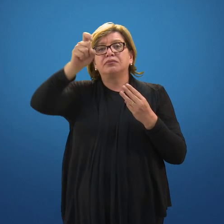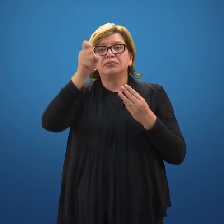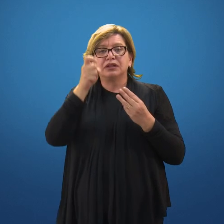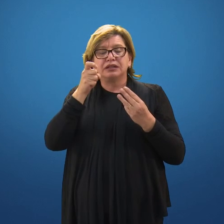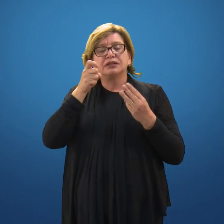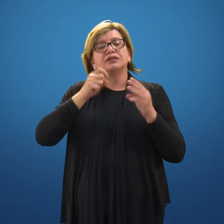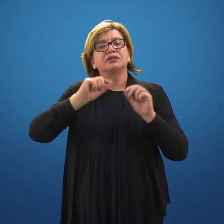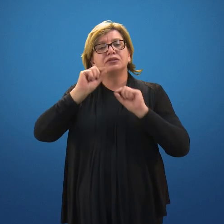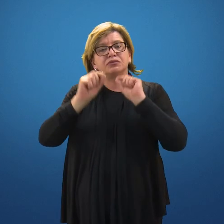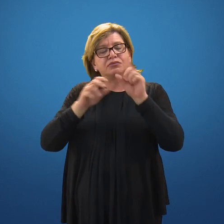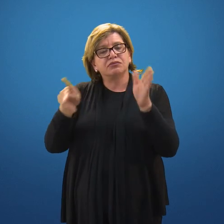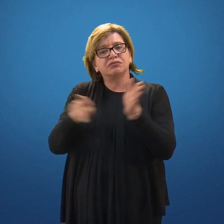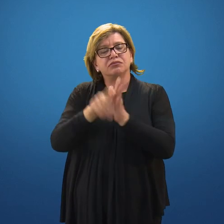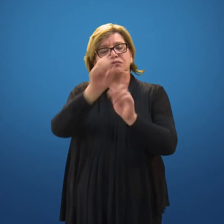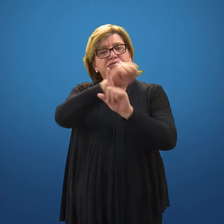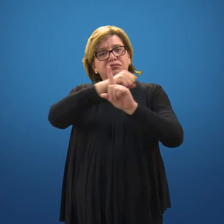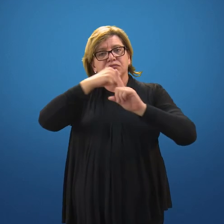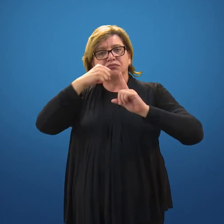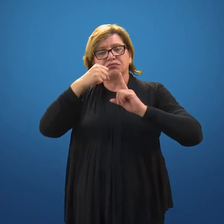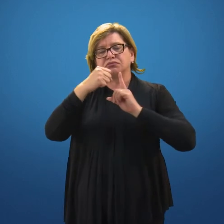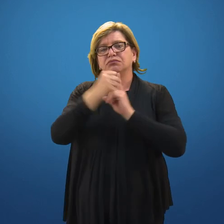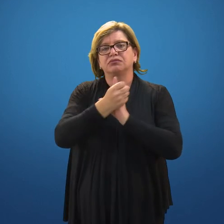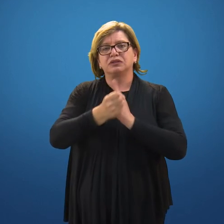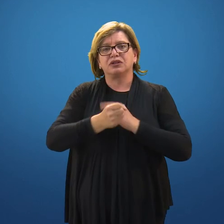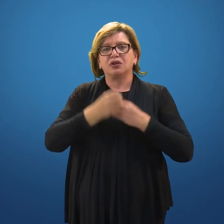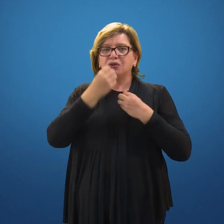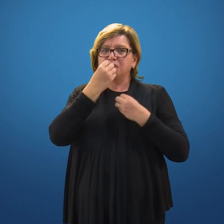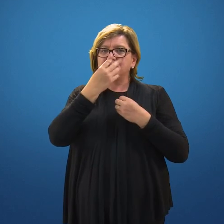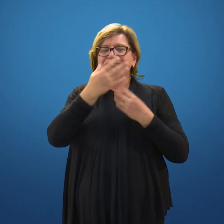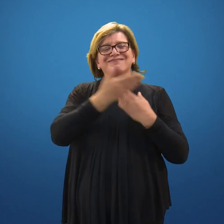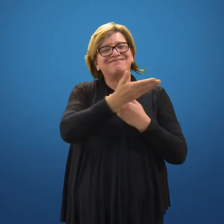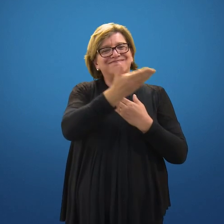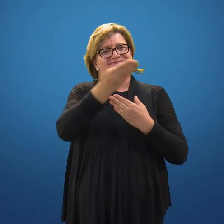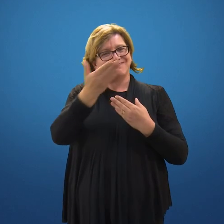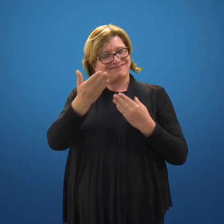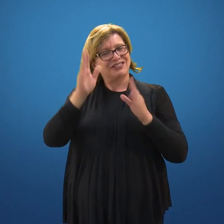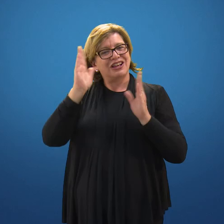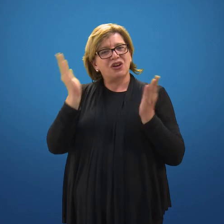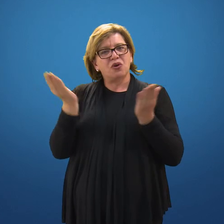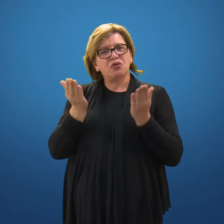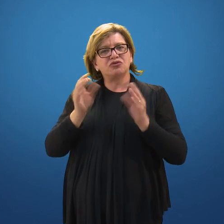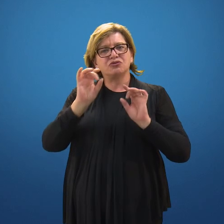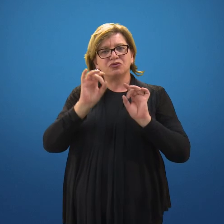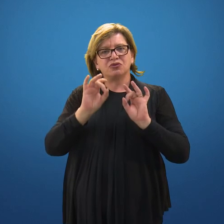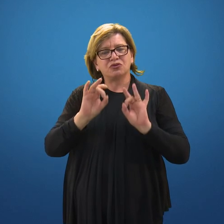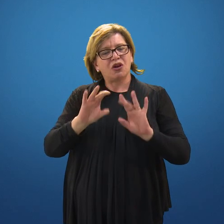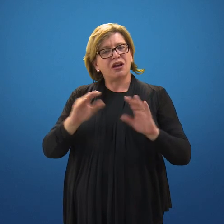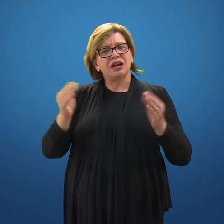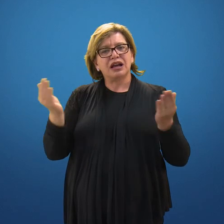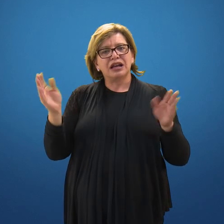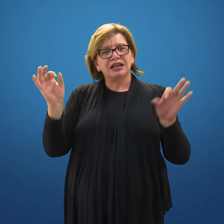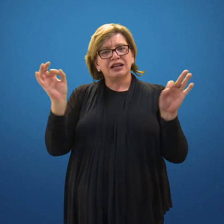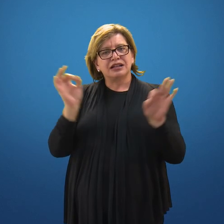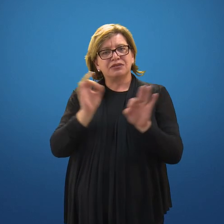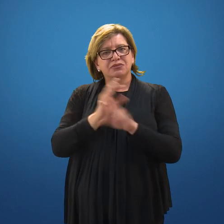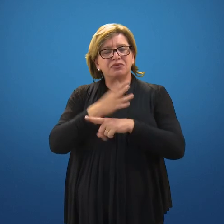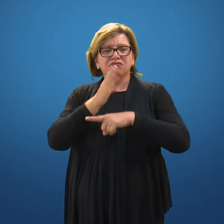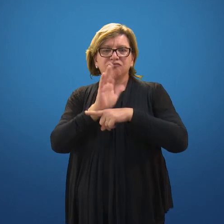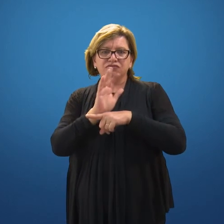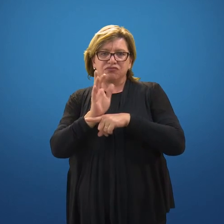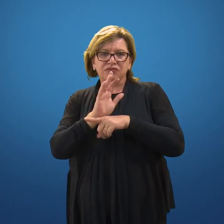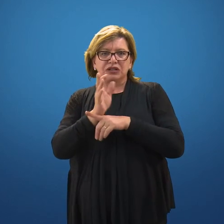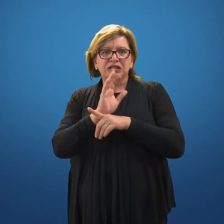marxista dentro da sociologia. Bom, pessoal, é isso por hoje. Essa videoaula